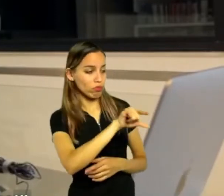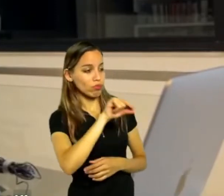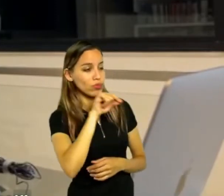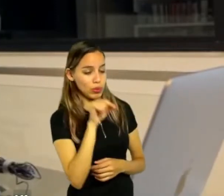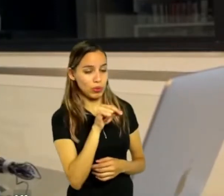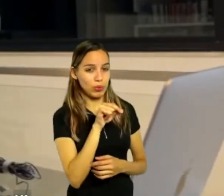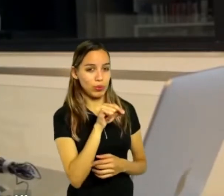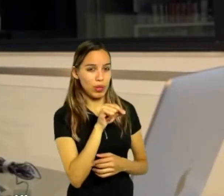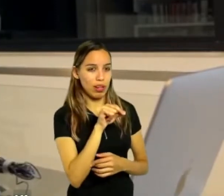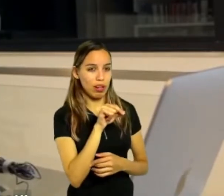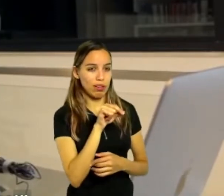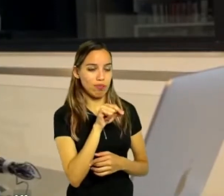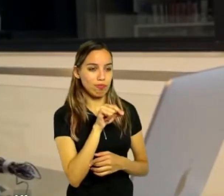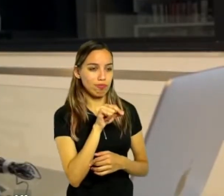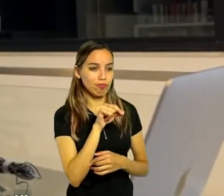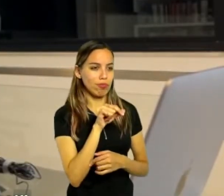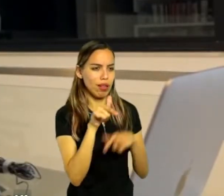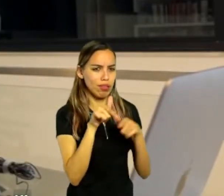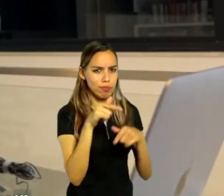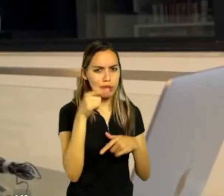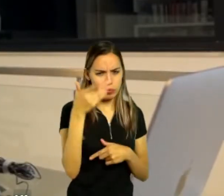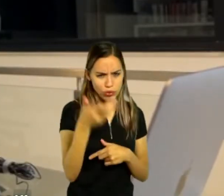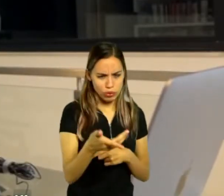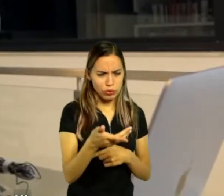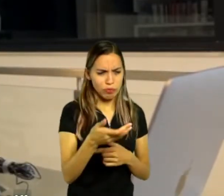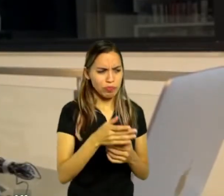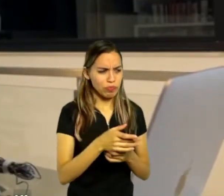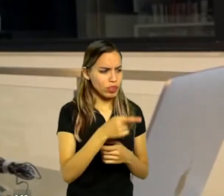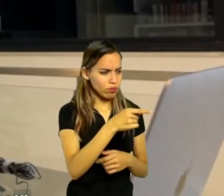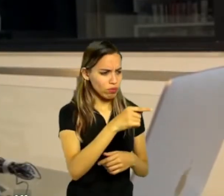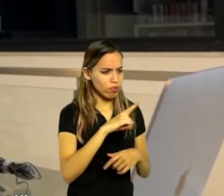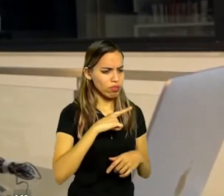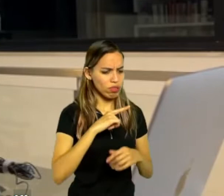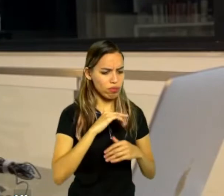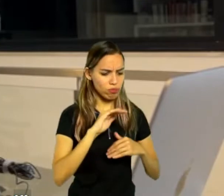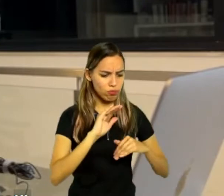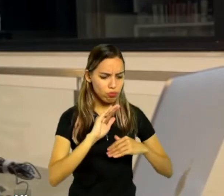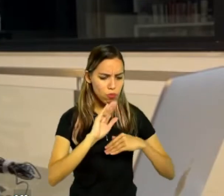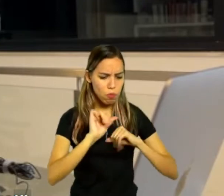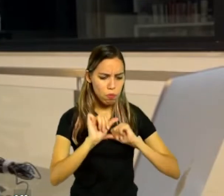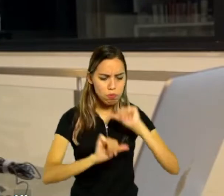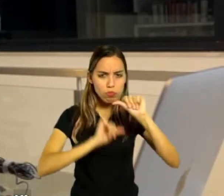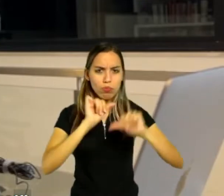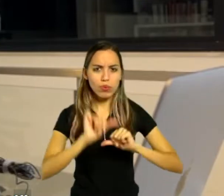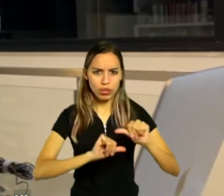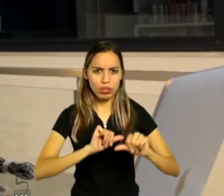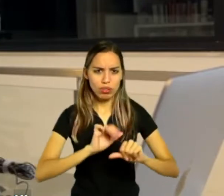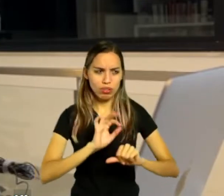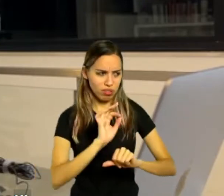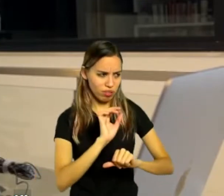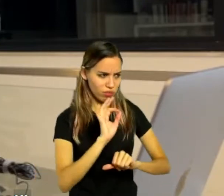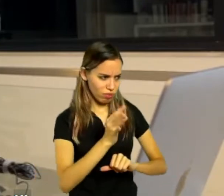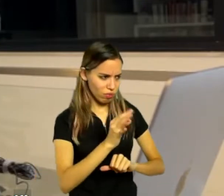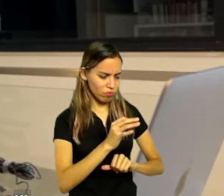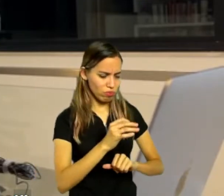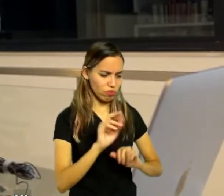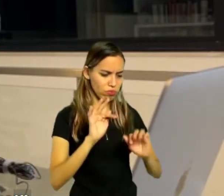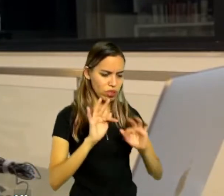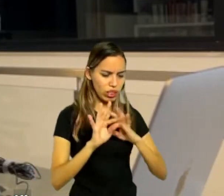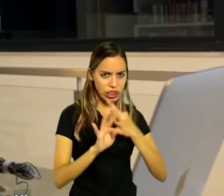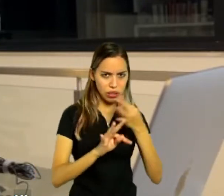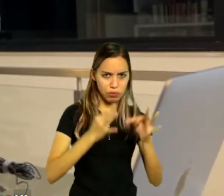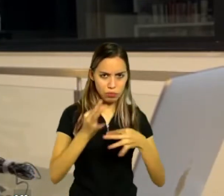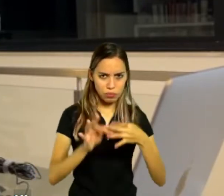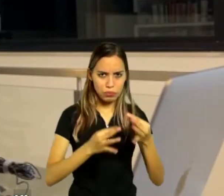optar por essa especialidade, você passou por diversas transformações, digamos assim, tecnológicas, né? Desde